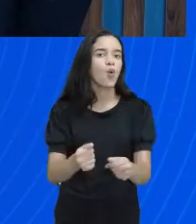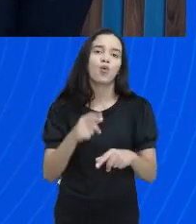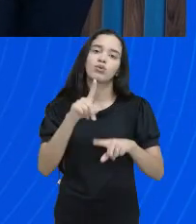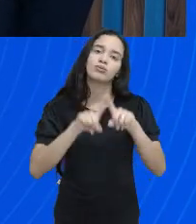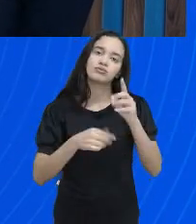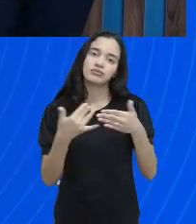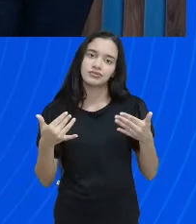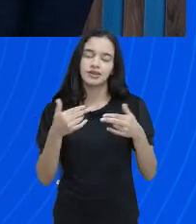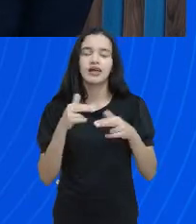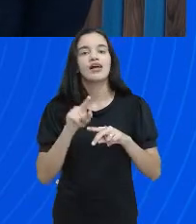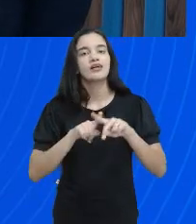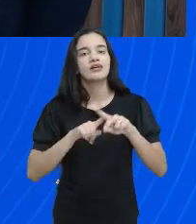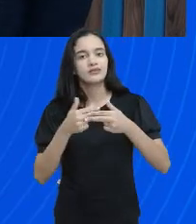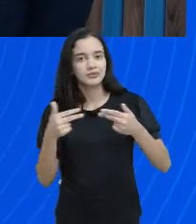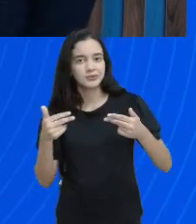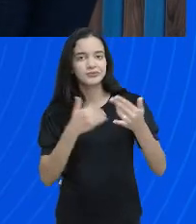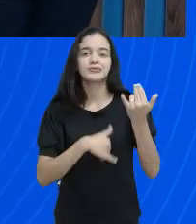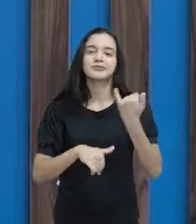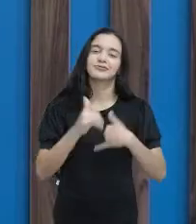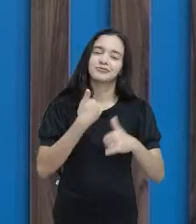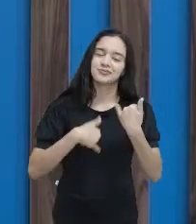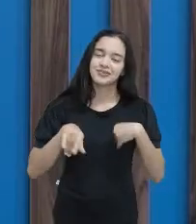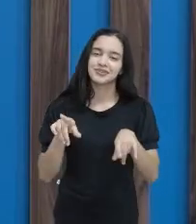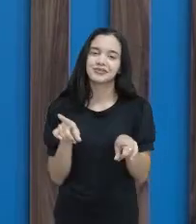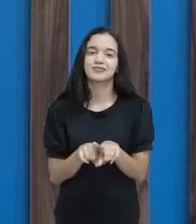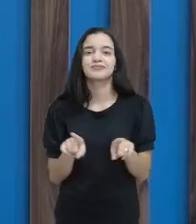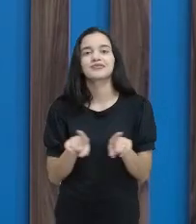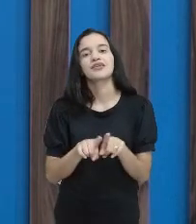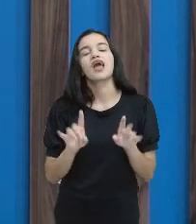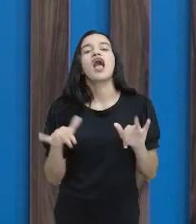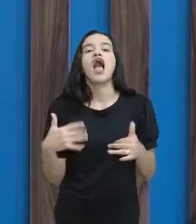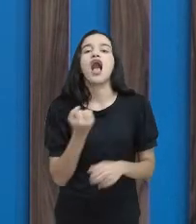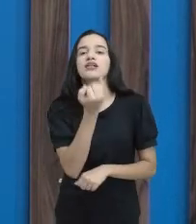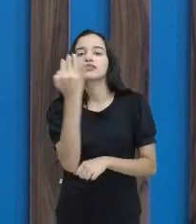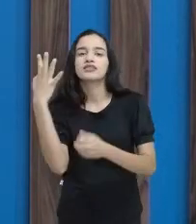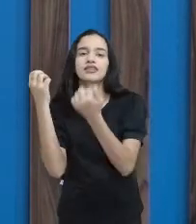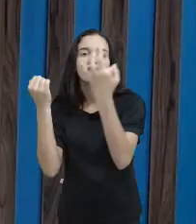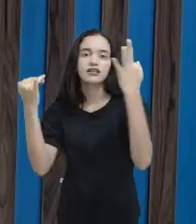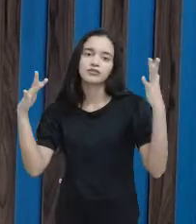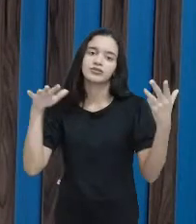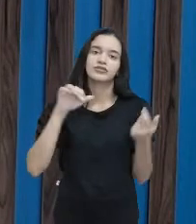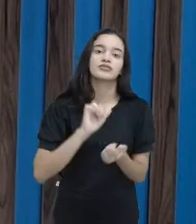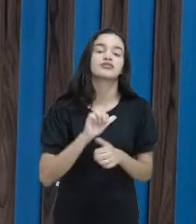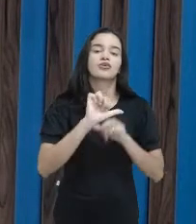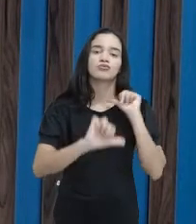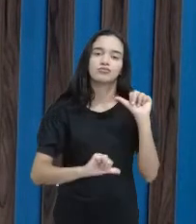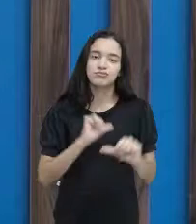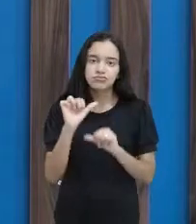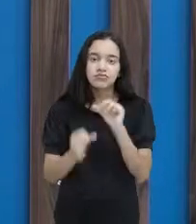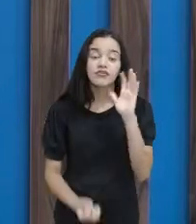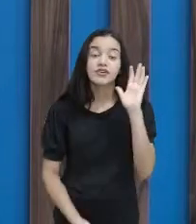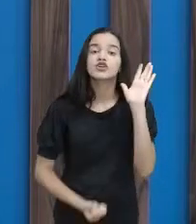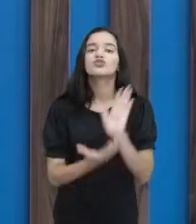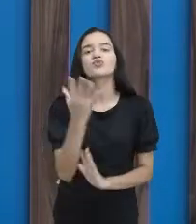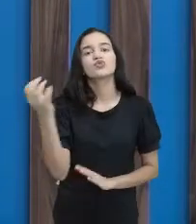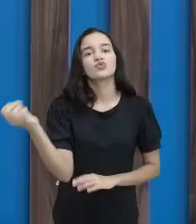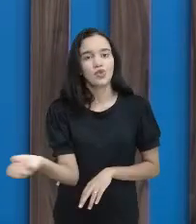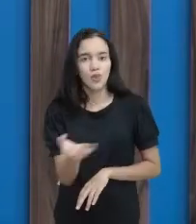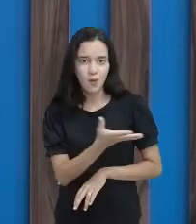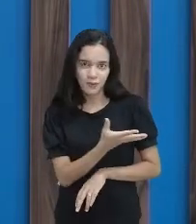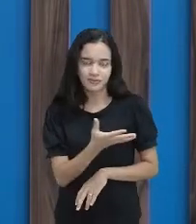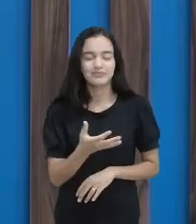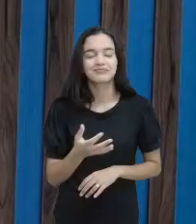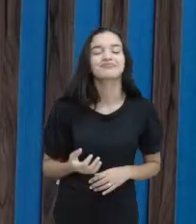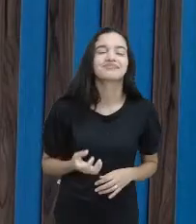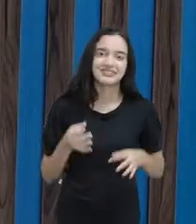né? E as coisas são mutáveis também, né, prof? Isso. Então, a natureza, como ela é bem mutável, provavelmente, vão surgindo, né, novos. Vão surgindo